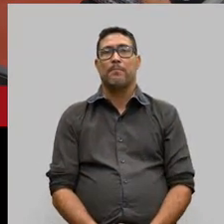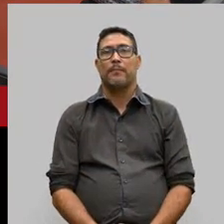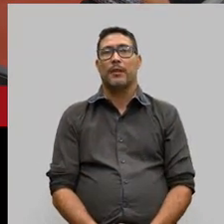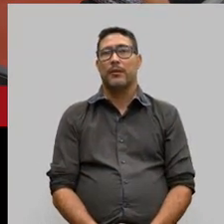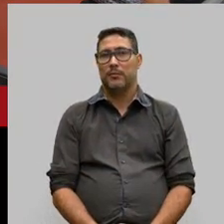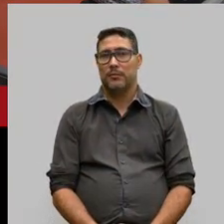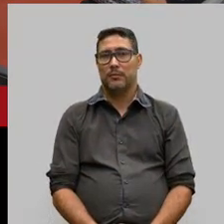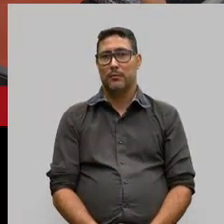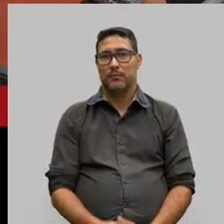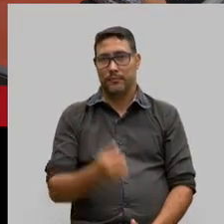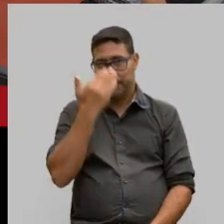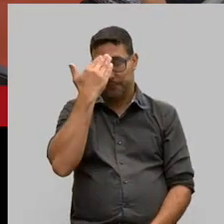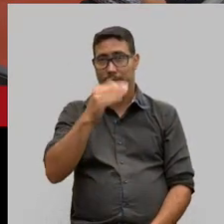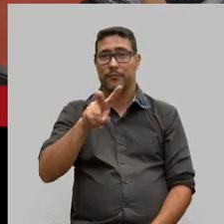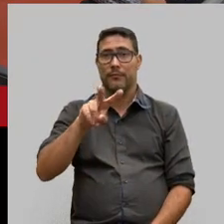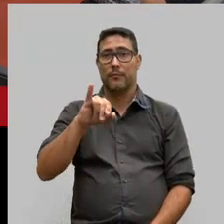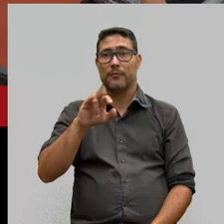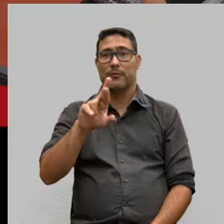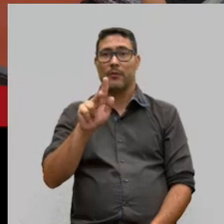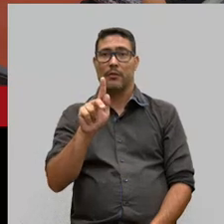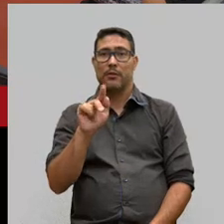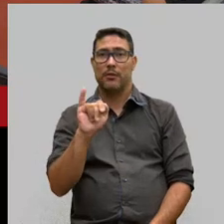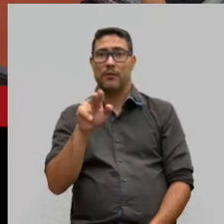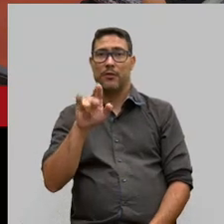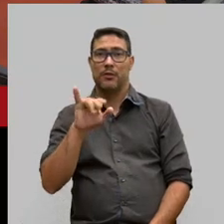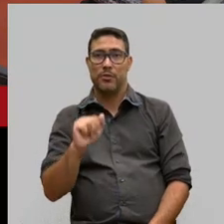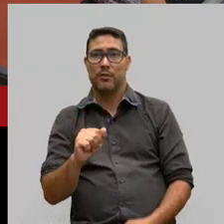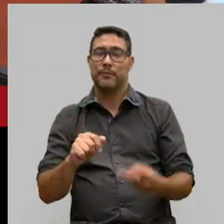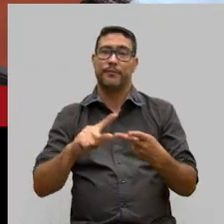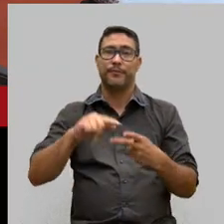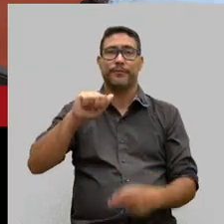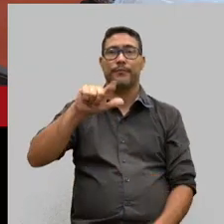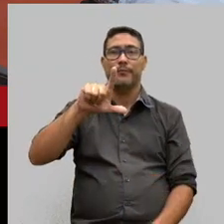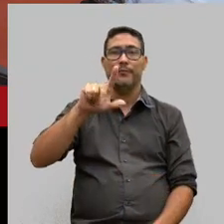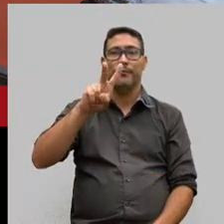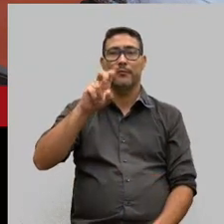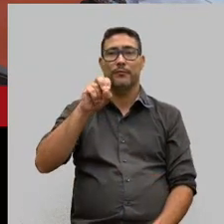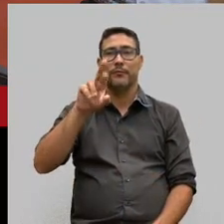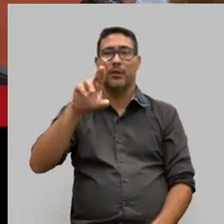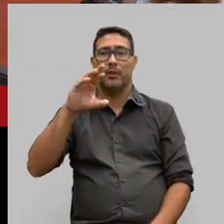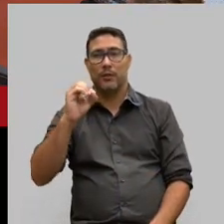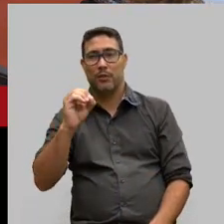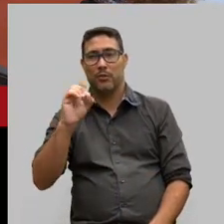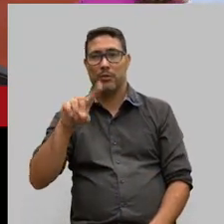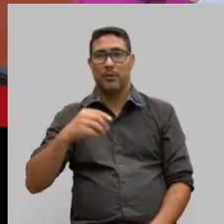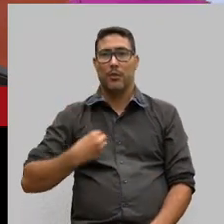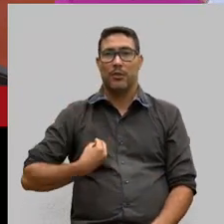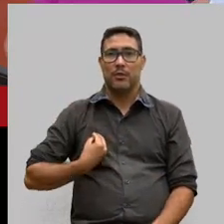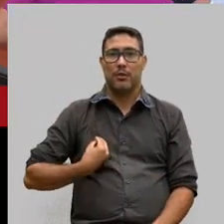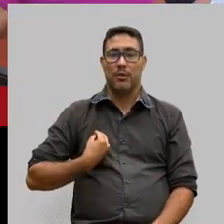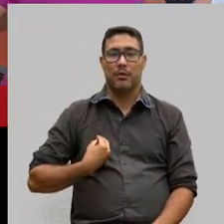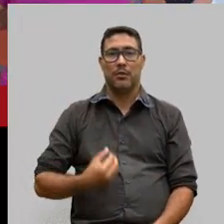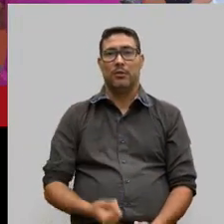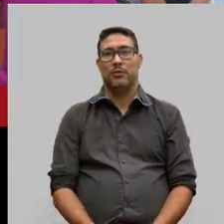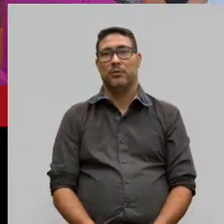Obrigado Virgínia agora o Senor Álvaro Júnior tá presente se